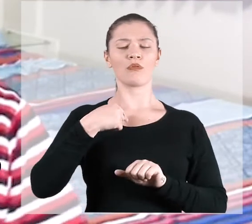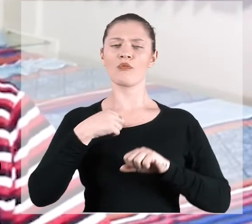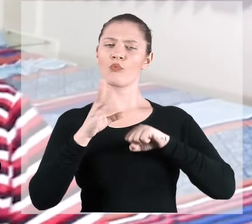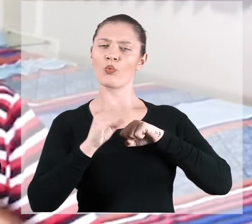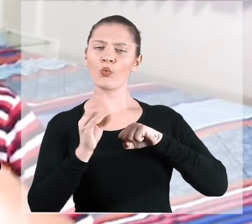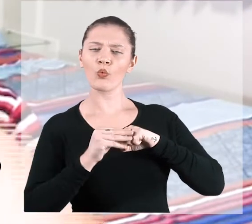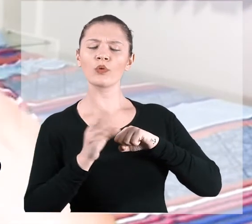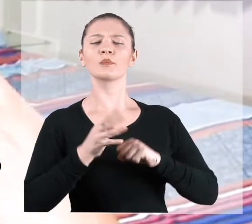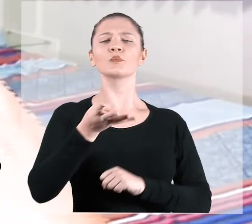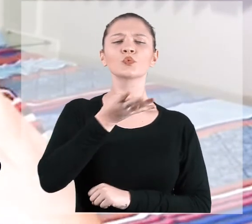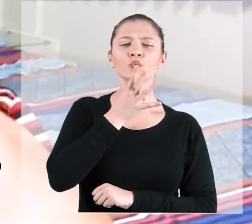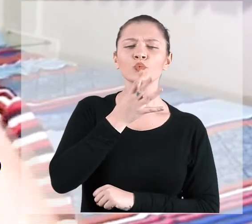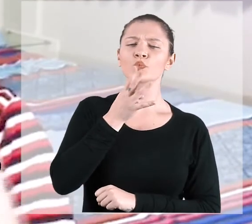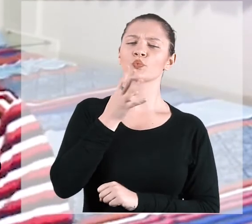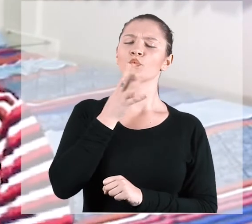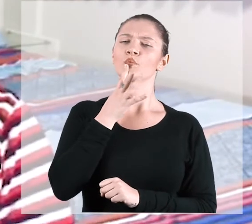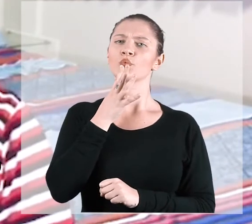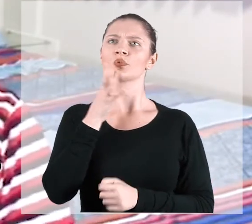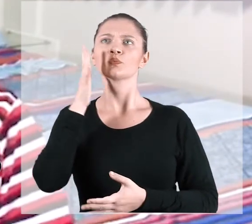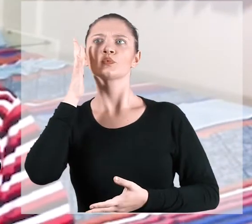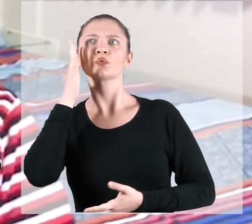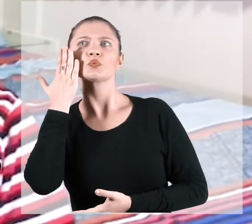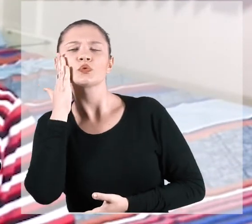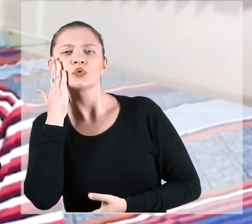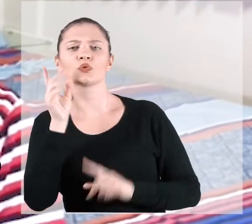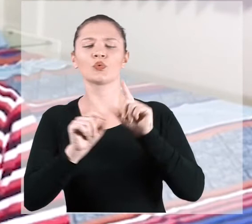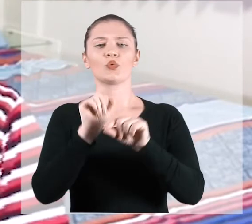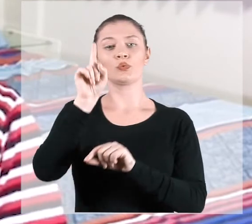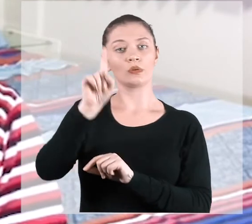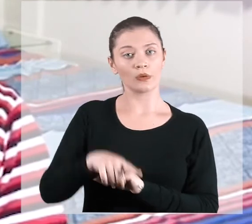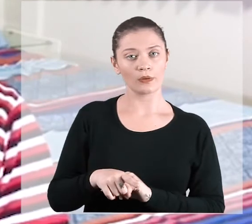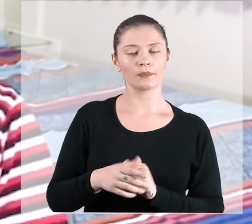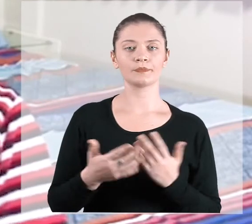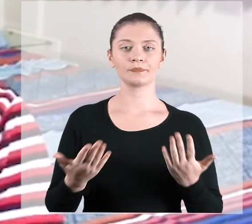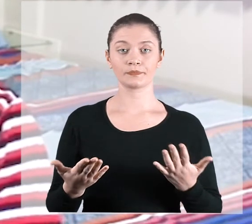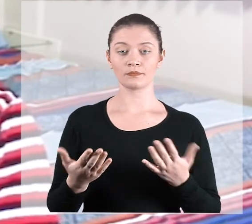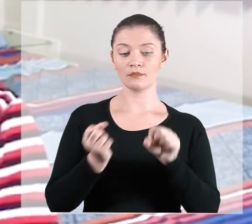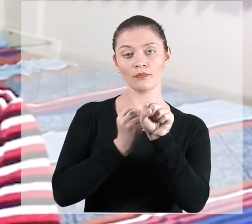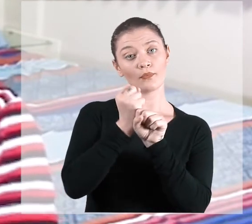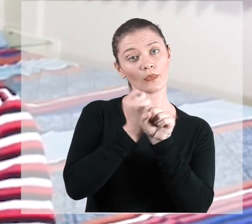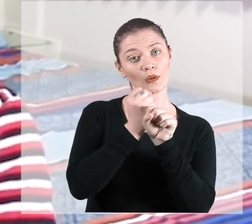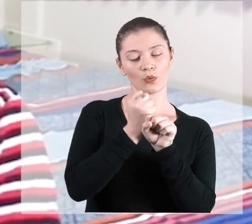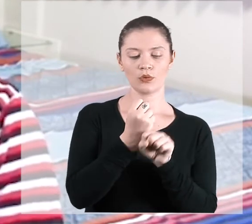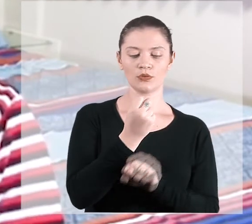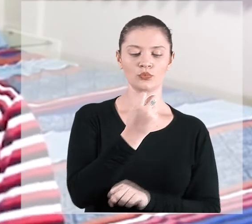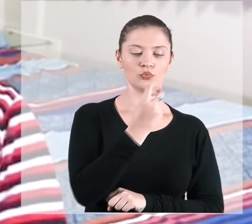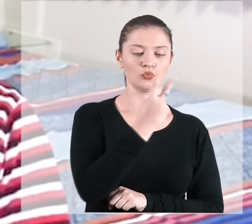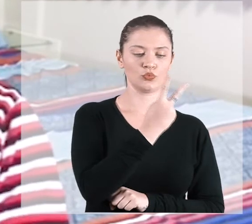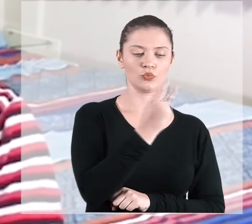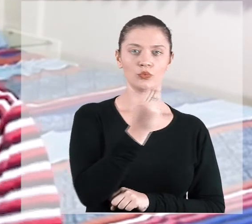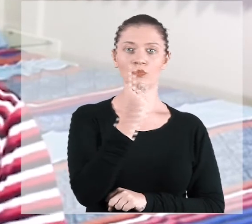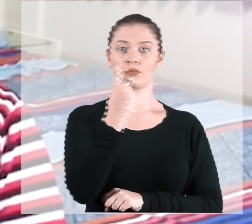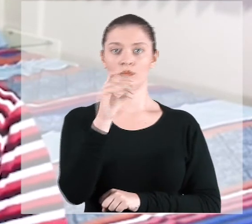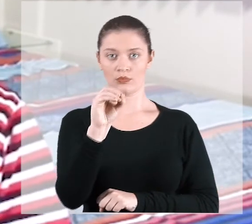conhecimento, fui cada vez mais entendendo do que se tratava. E no ano de 2010, decidi